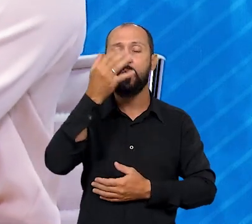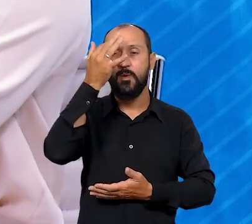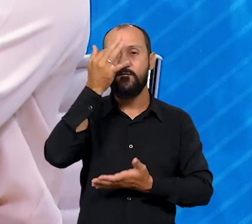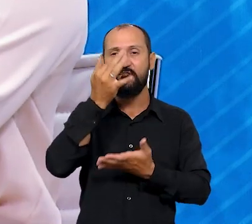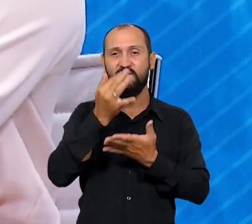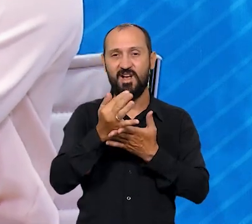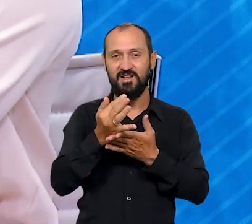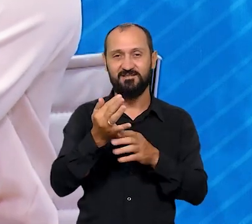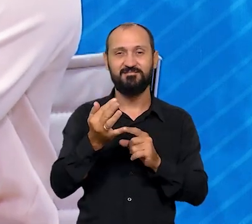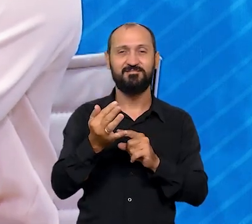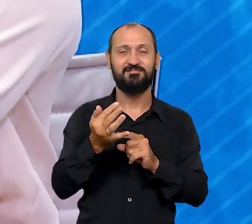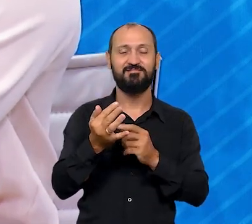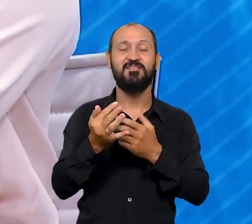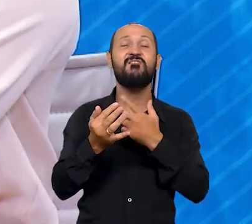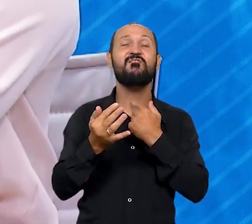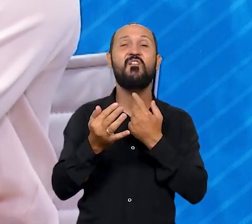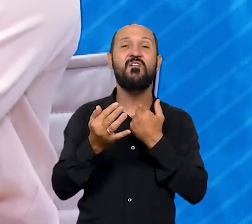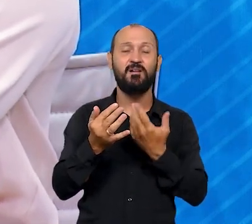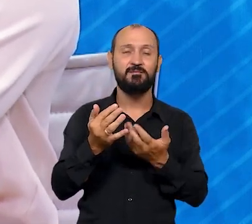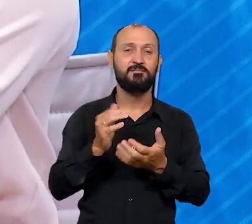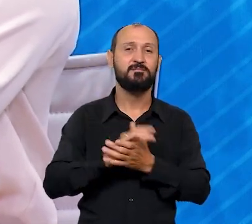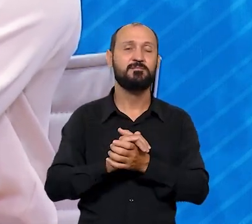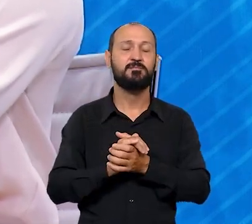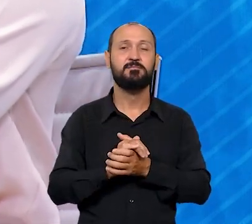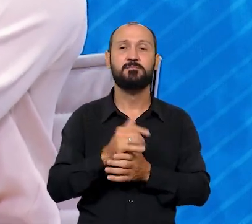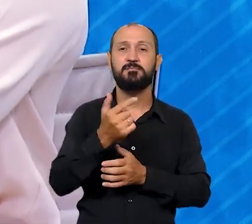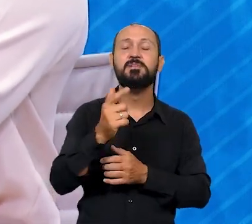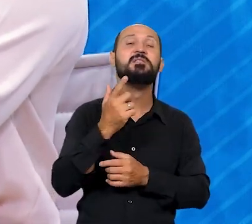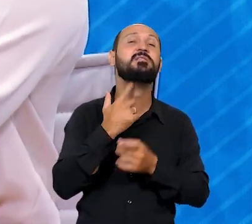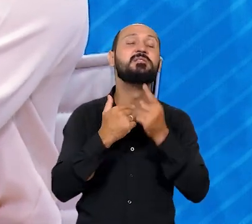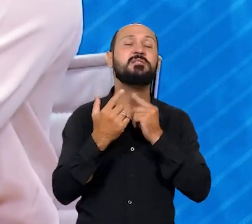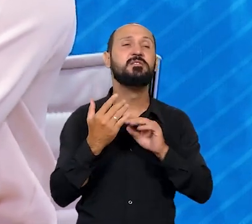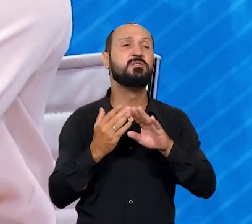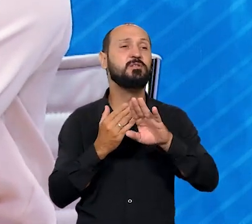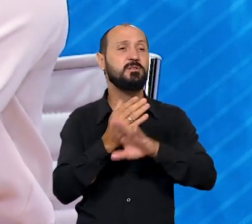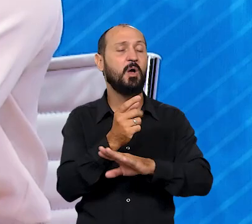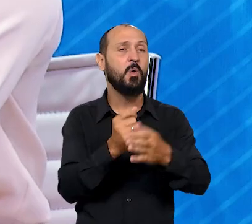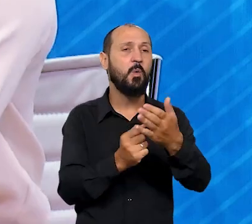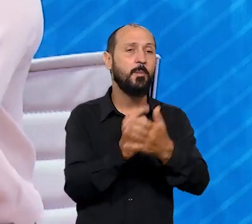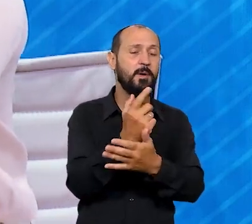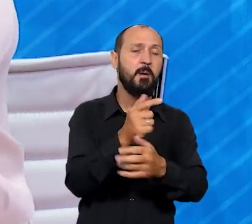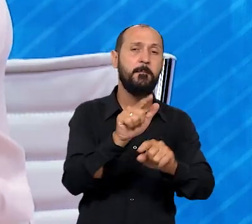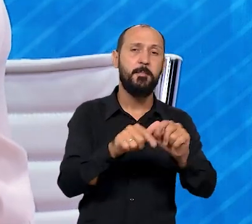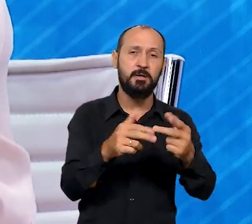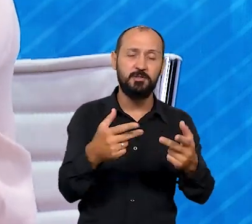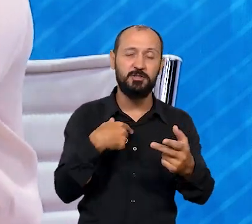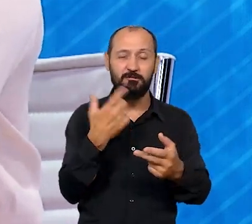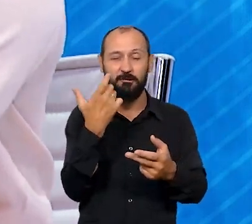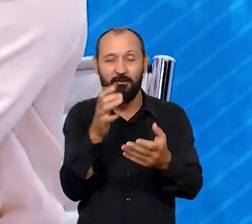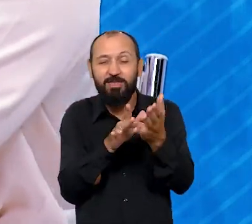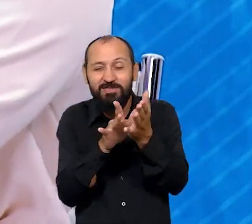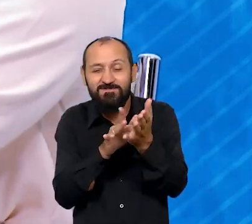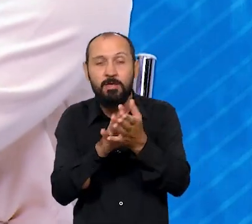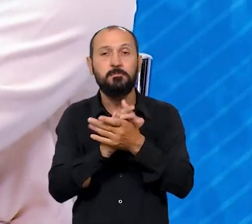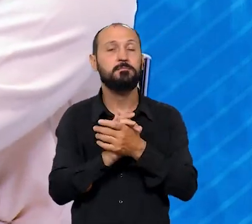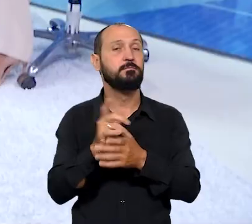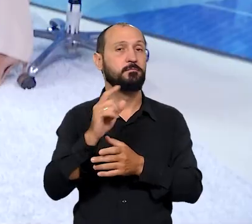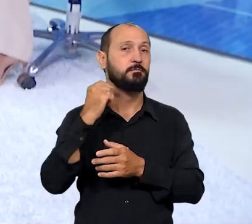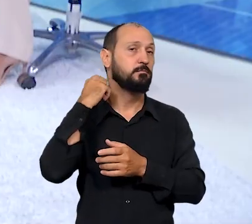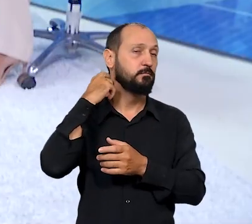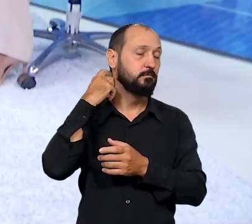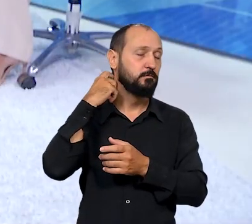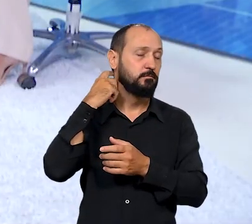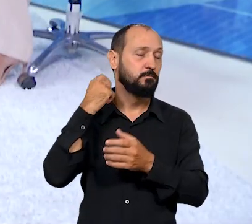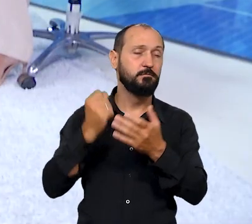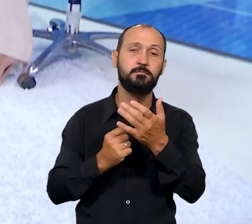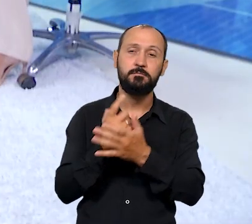boa fé. Então, assim, não basta ter a vontade de ir lá comprar um produto já mal intencionado.